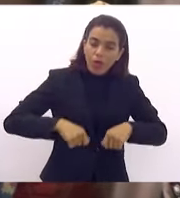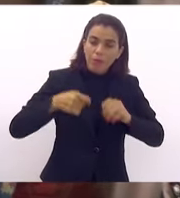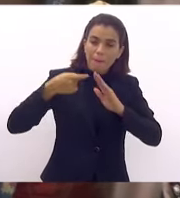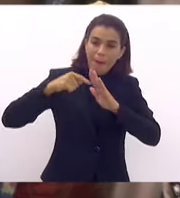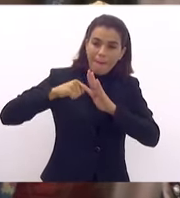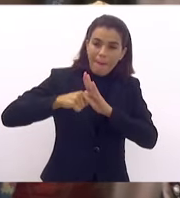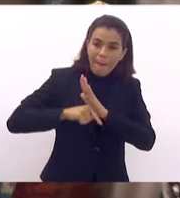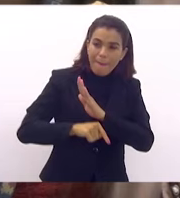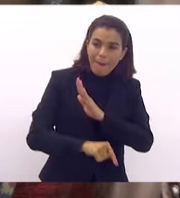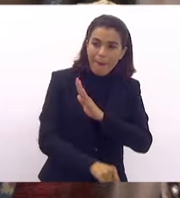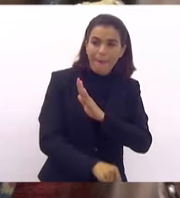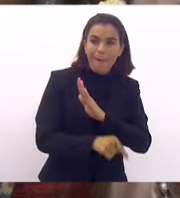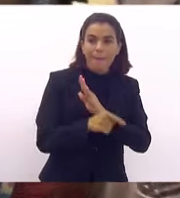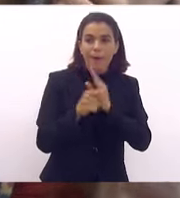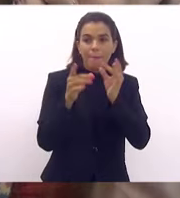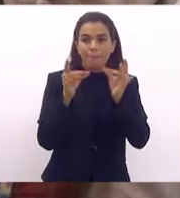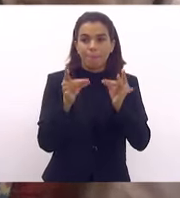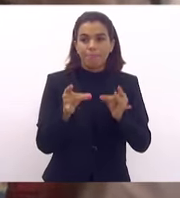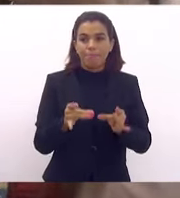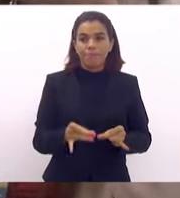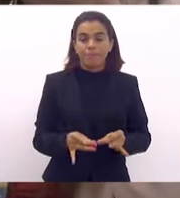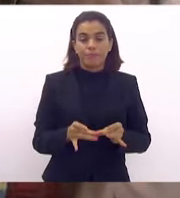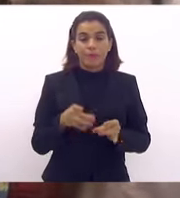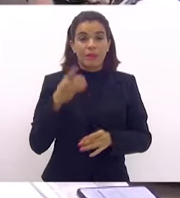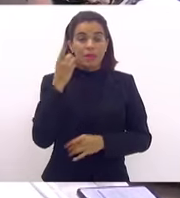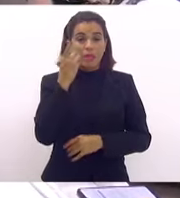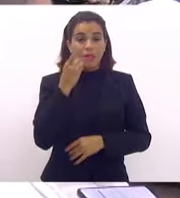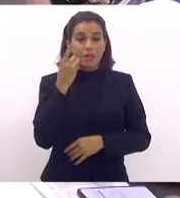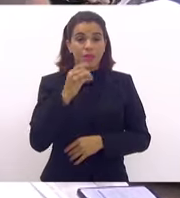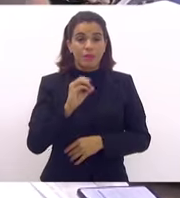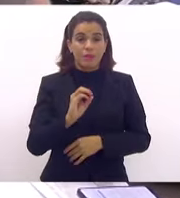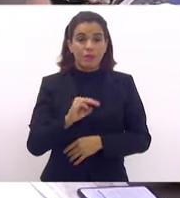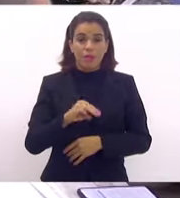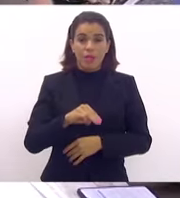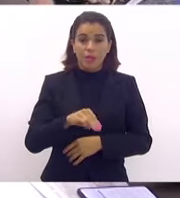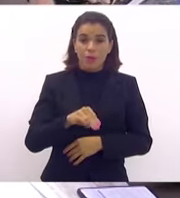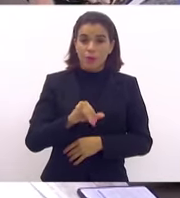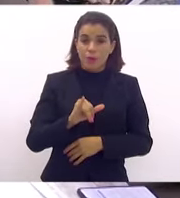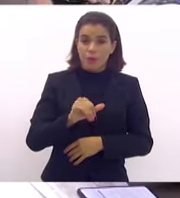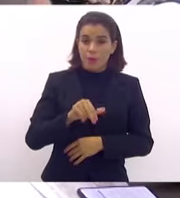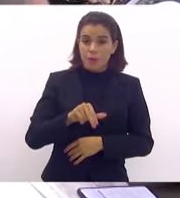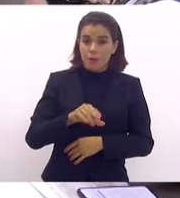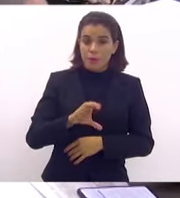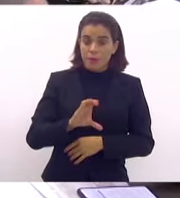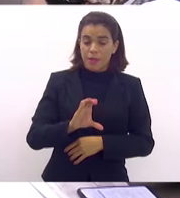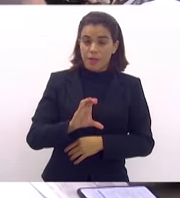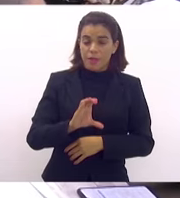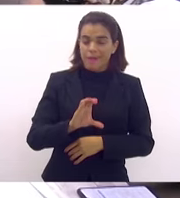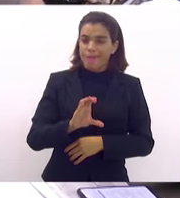de pedir vistas, então, presidente. Presidente. Deputado Mink. Veja.